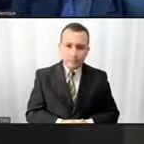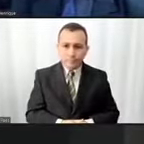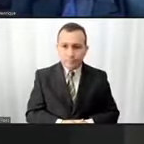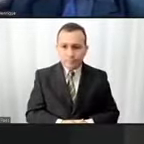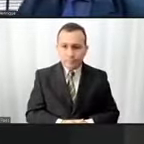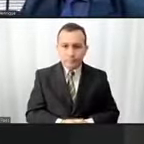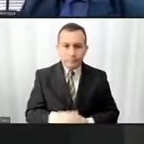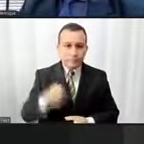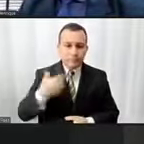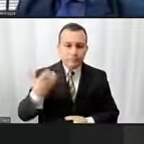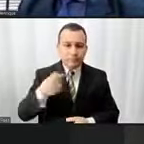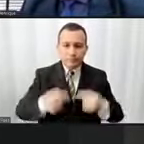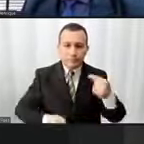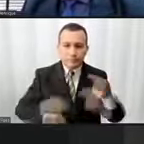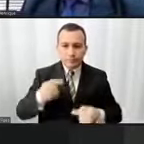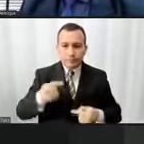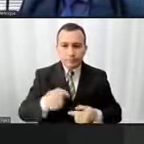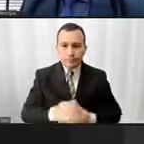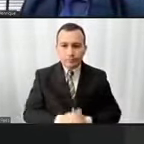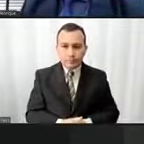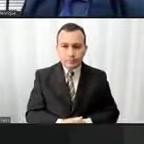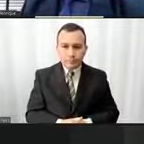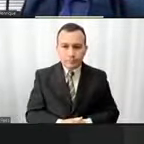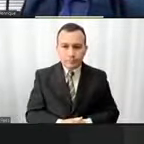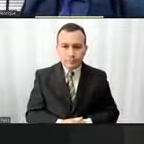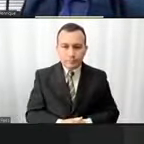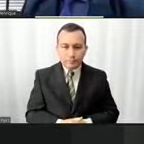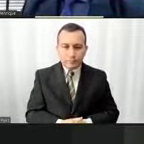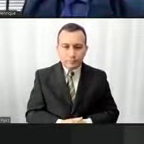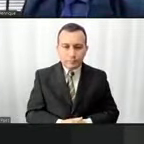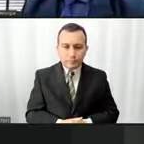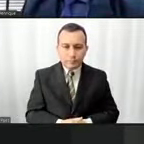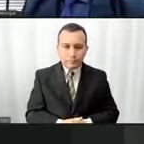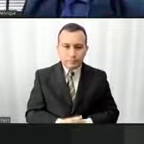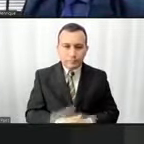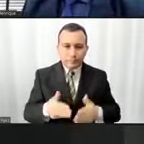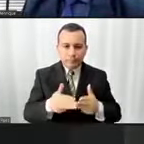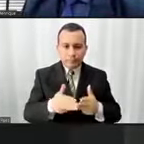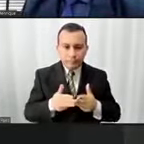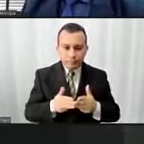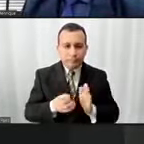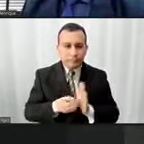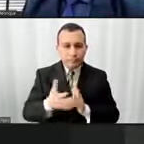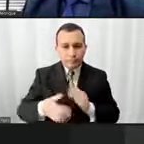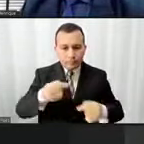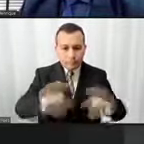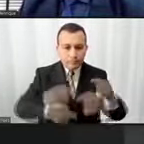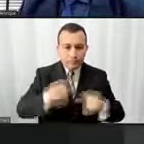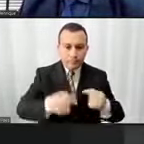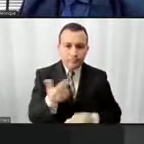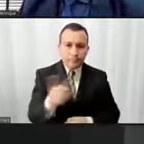Eu quero discutir, presidente. Não tem noção e indicação, não tem discussão, vereadora.